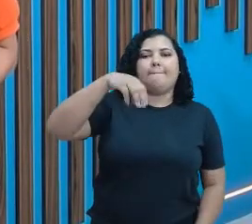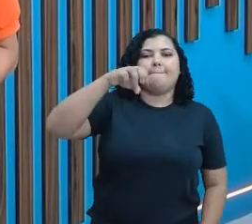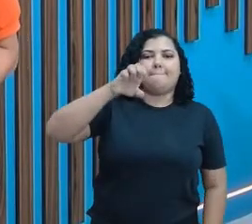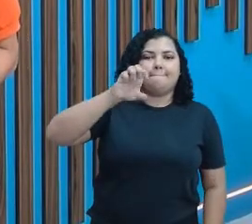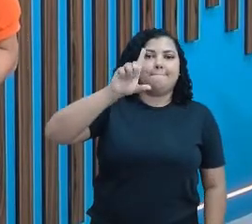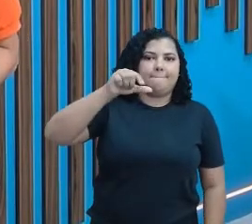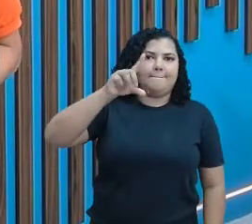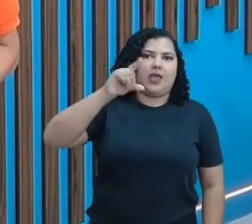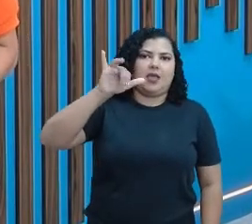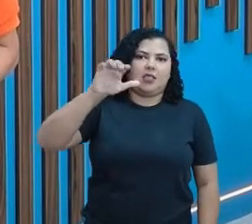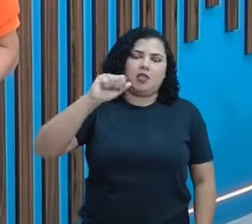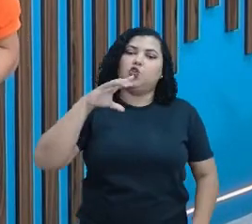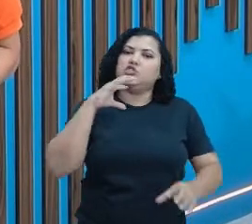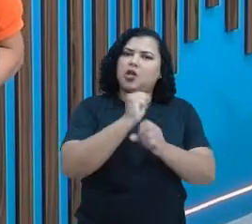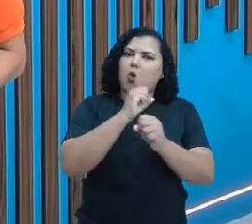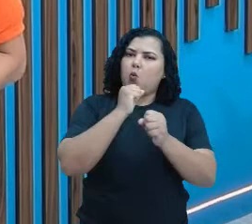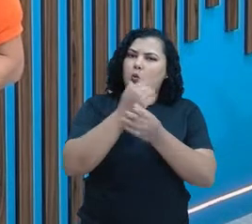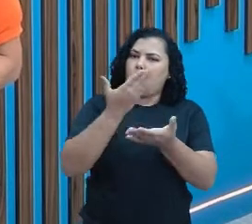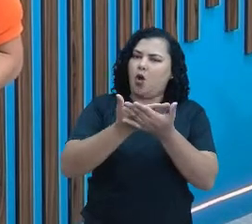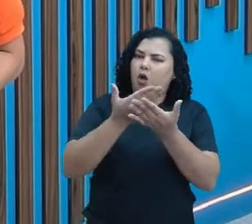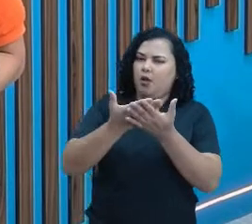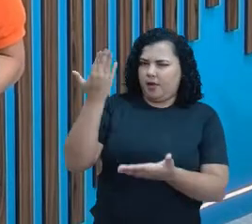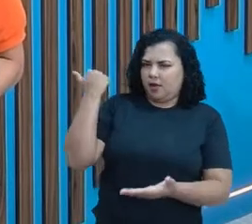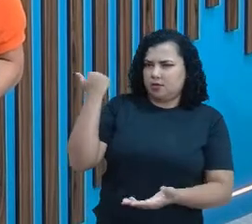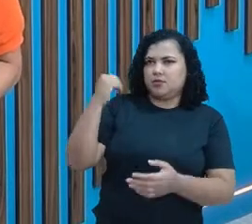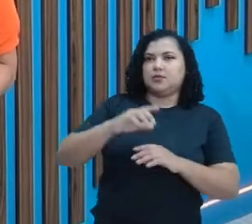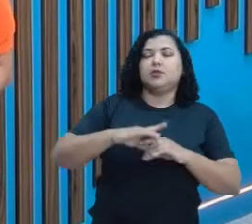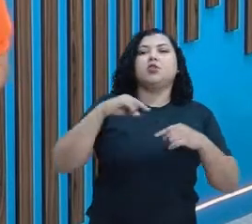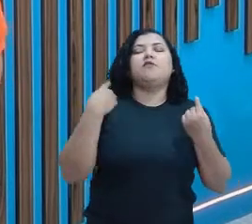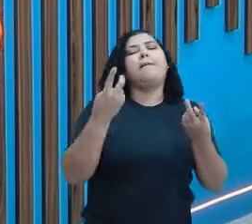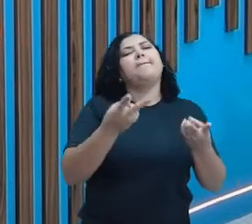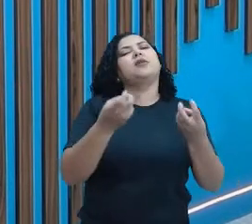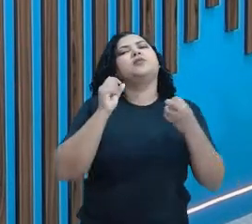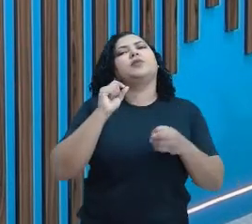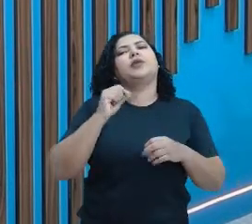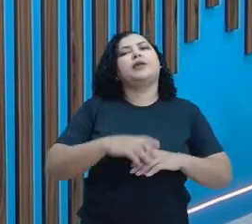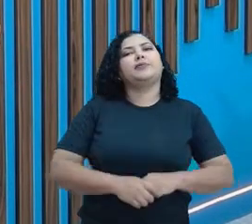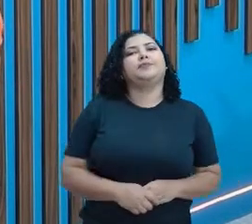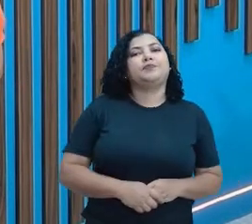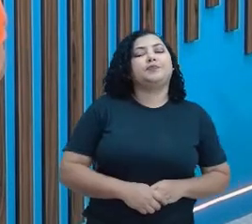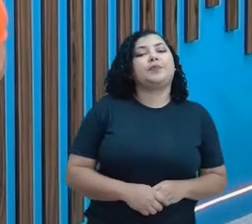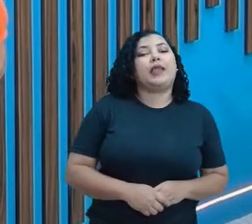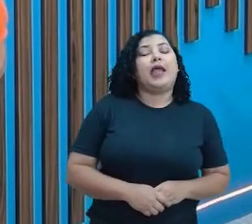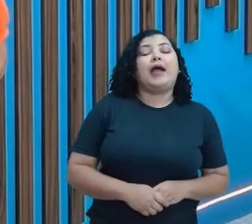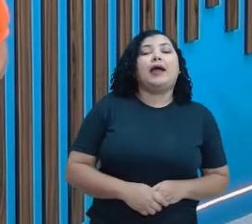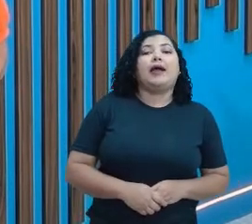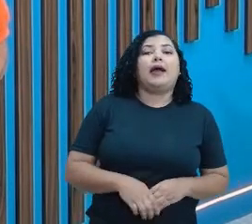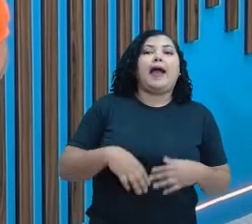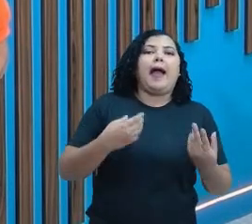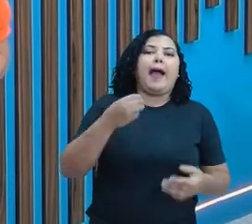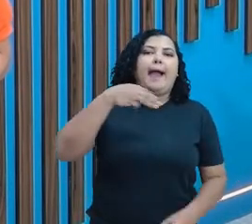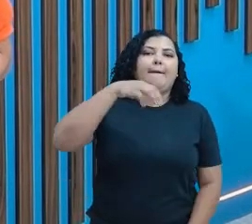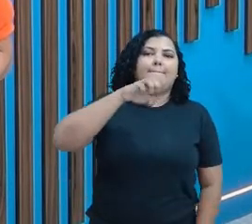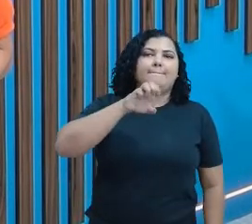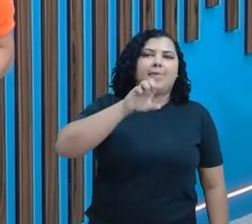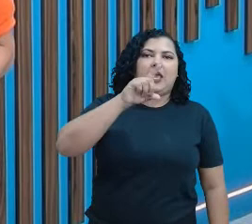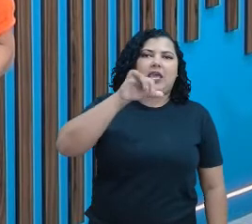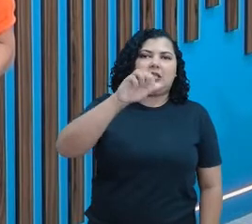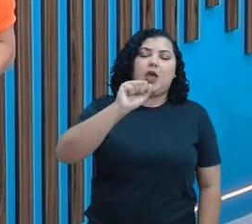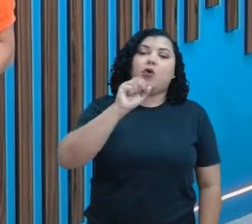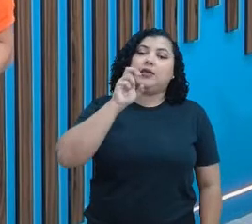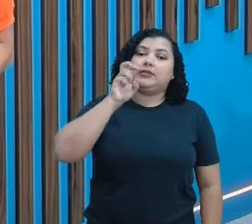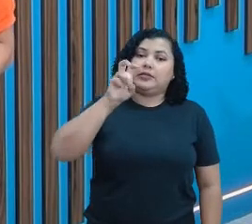gente calculou isso na primeira aula, e a gente vai observar o seguinte, a média daquela primeira equipe é de